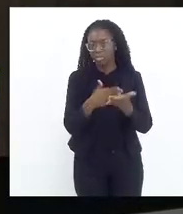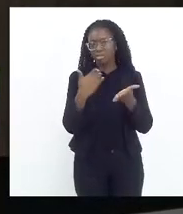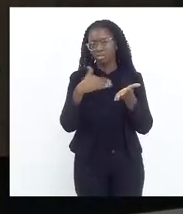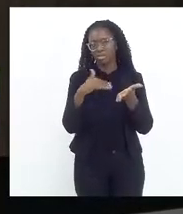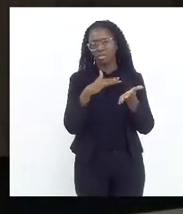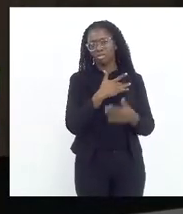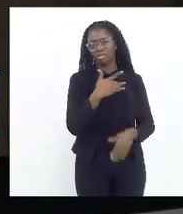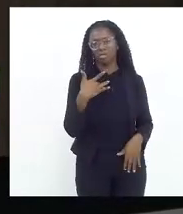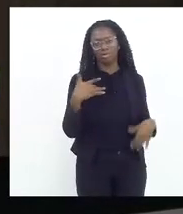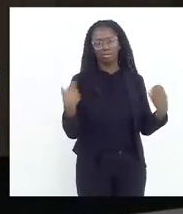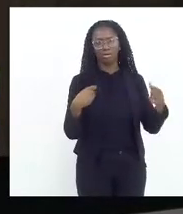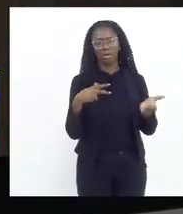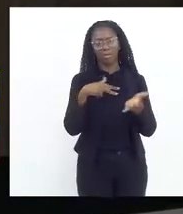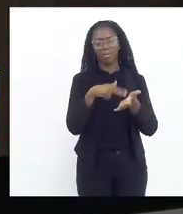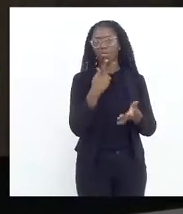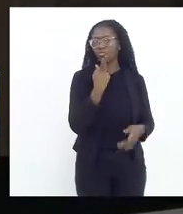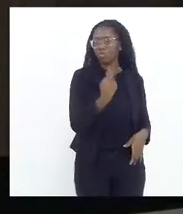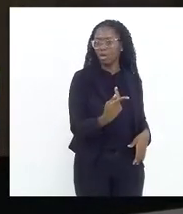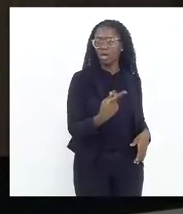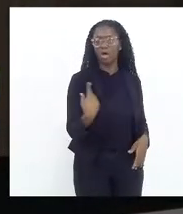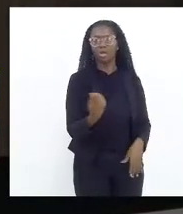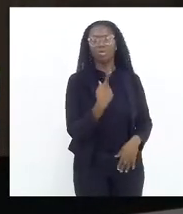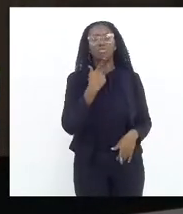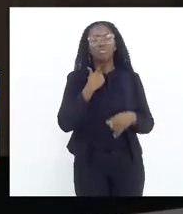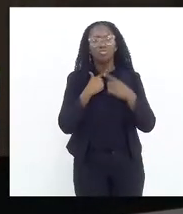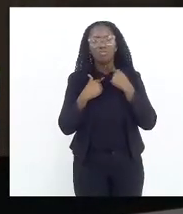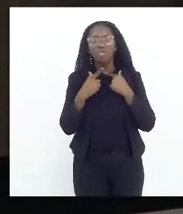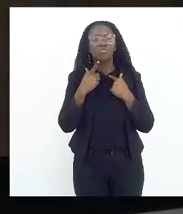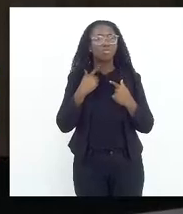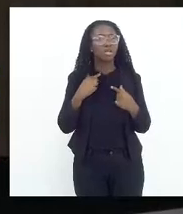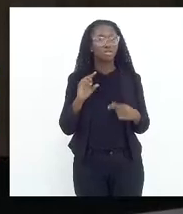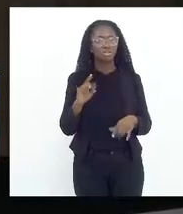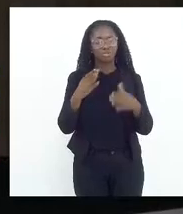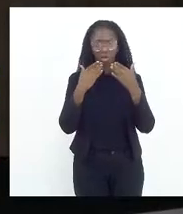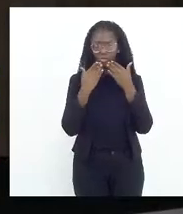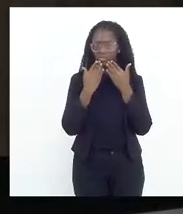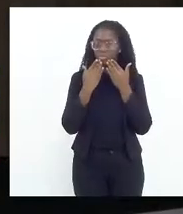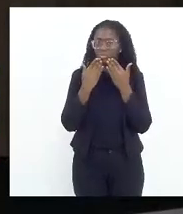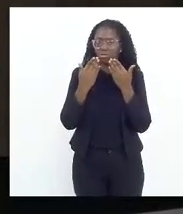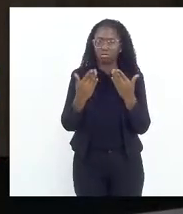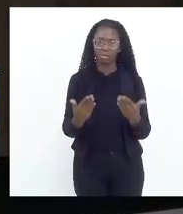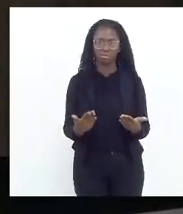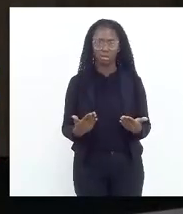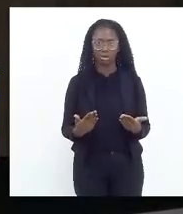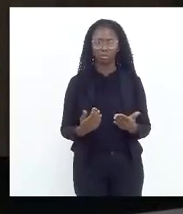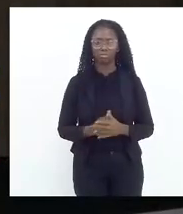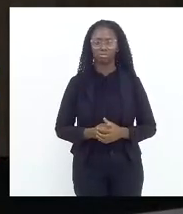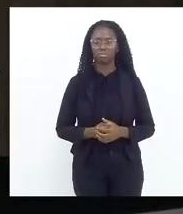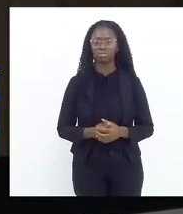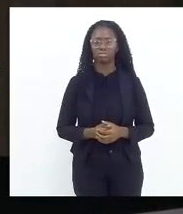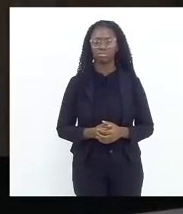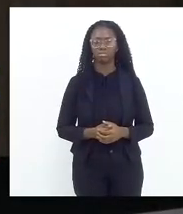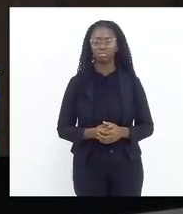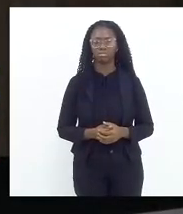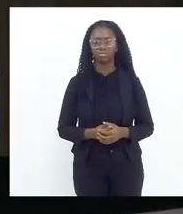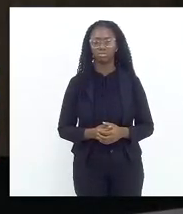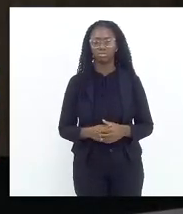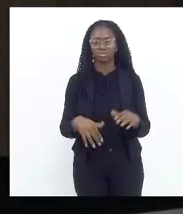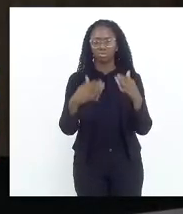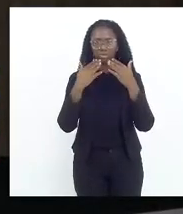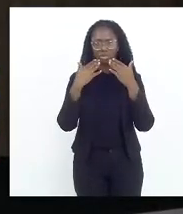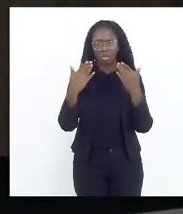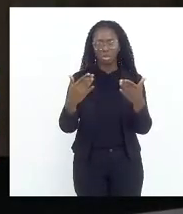que se posicionar. Nosso intuito era apenas apresentar a respeito da que